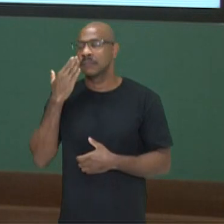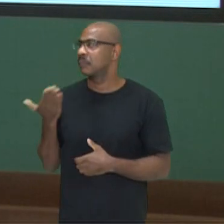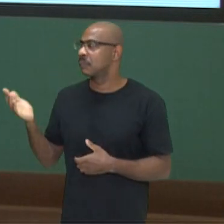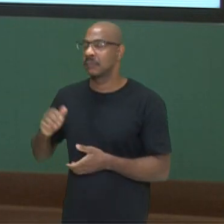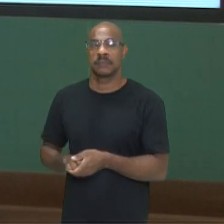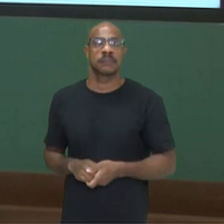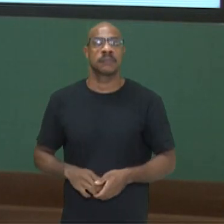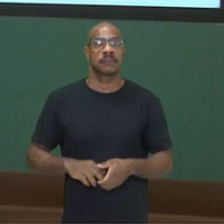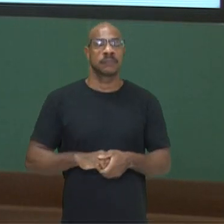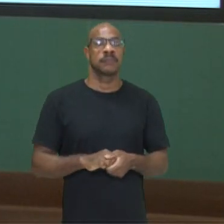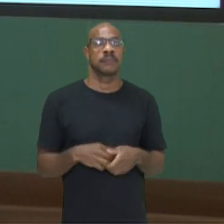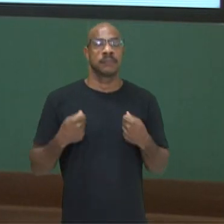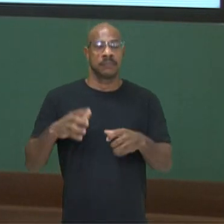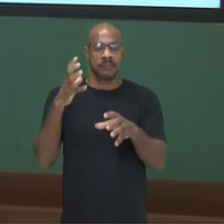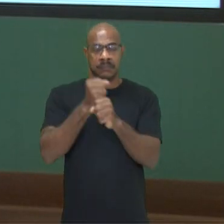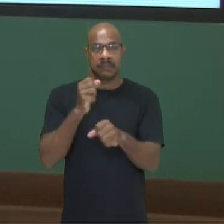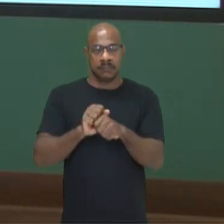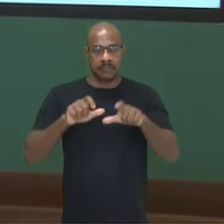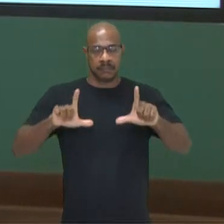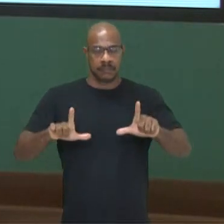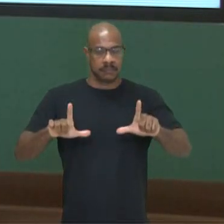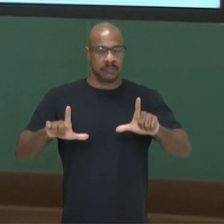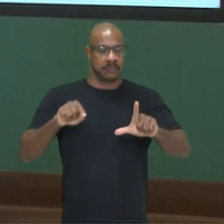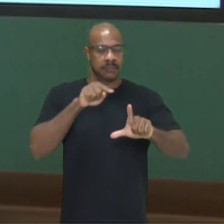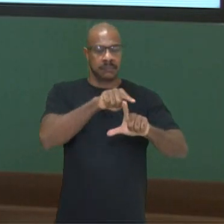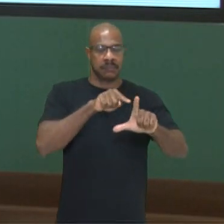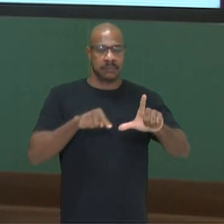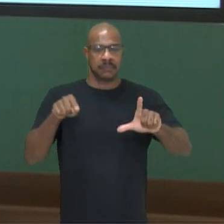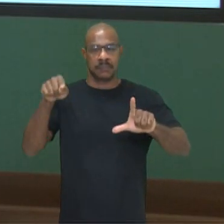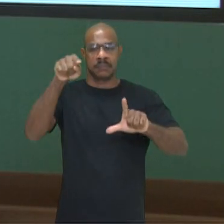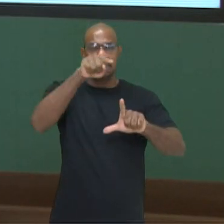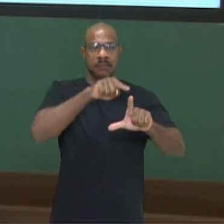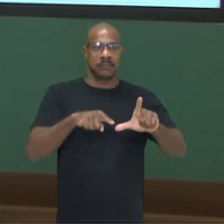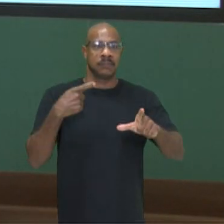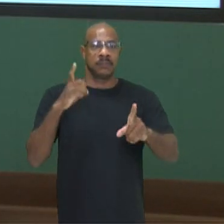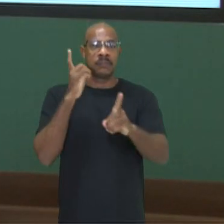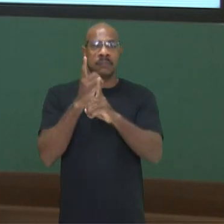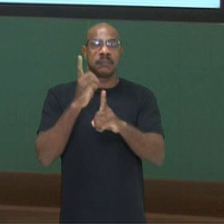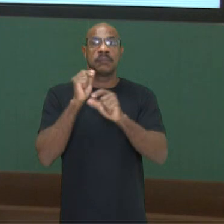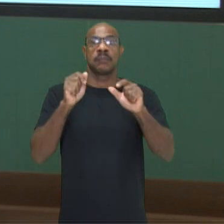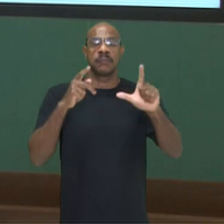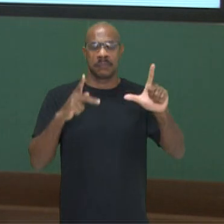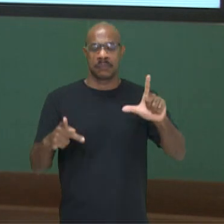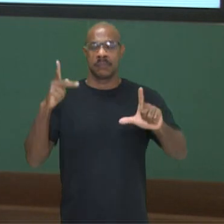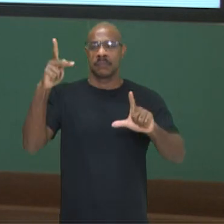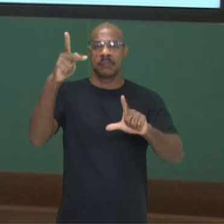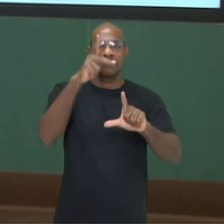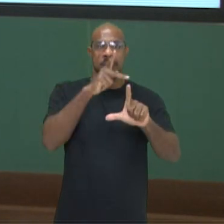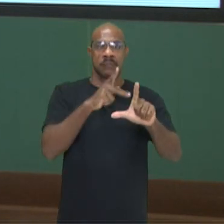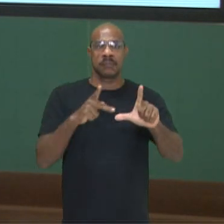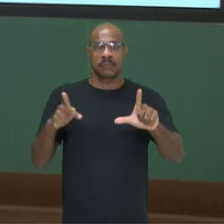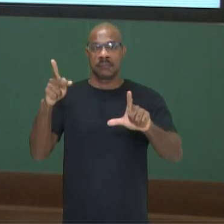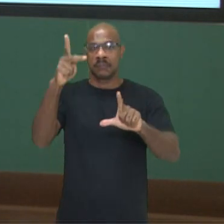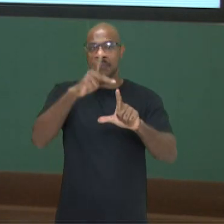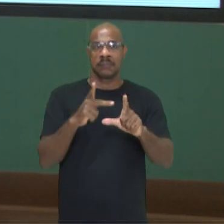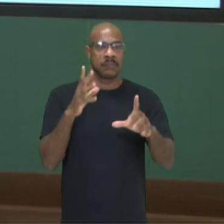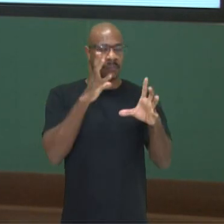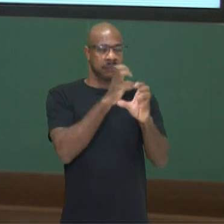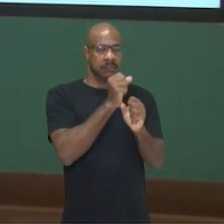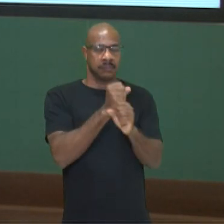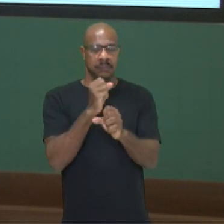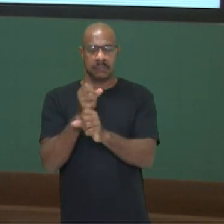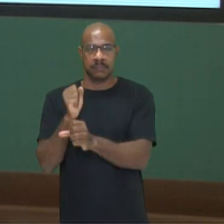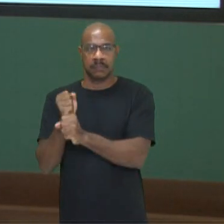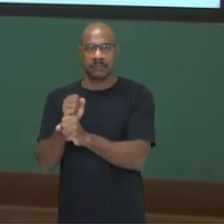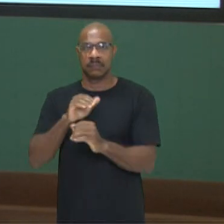que somar esses 4 lados para encontrarmos o perímetro. Então, o perímetro é igual a